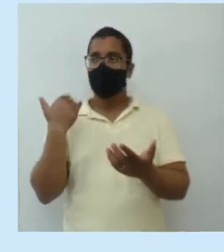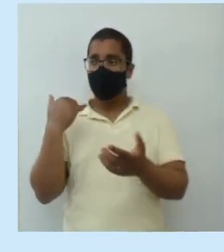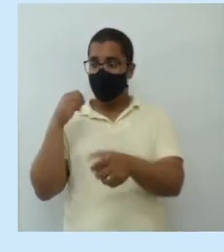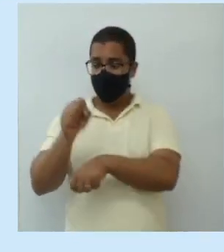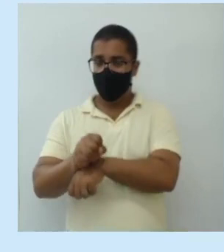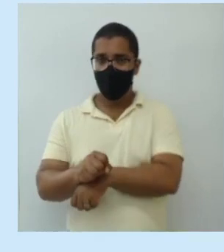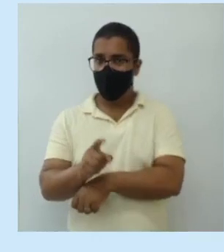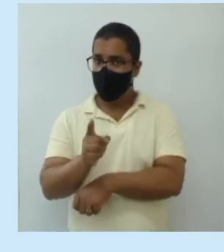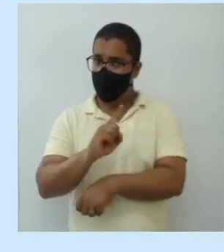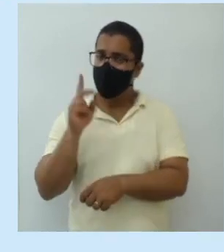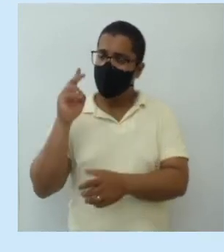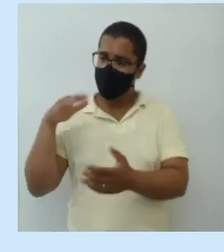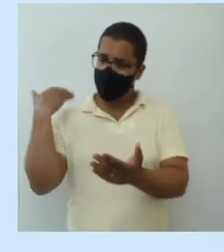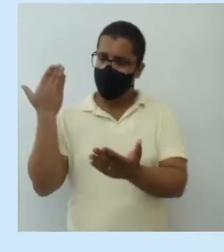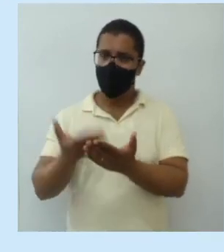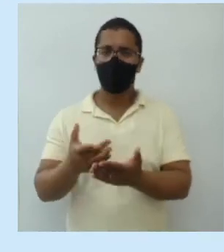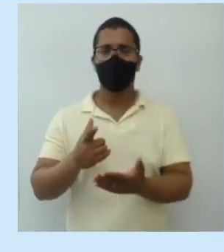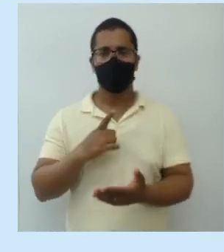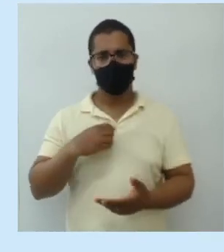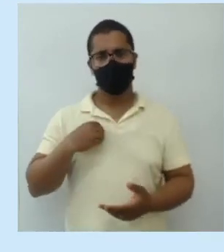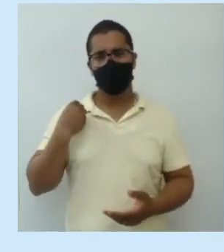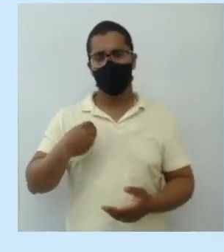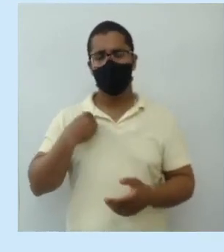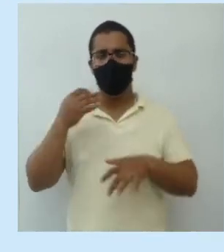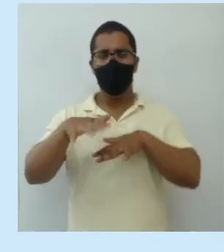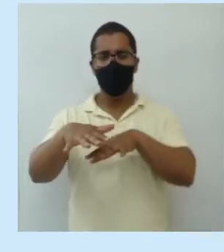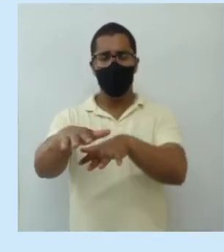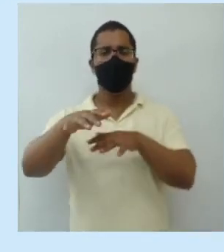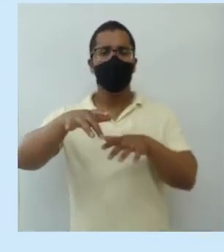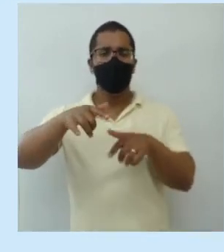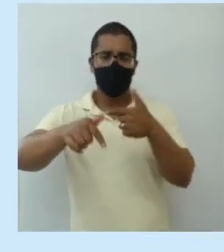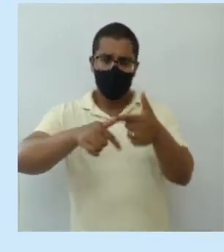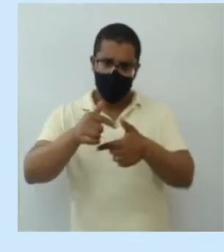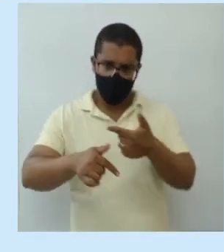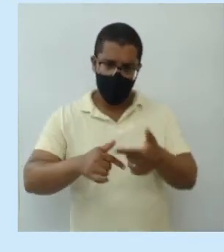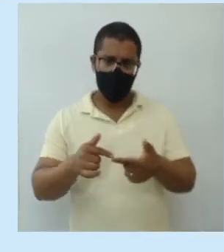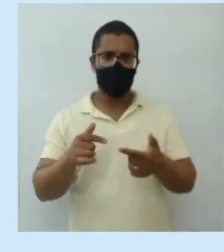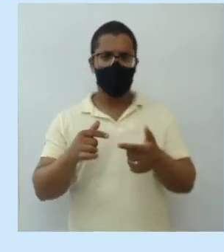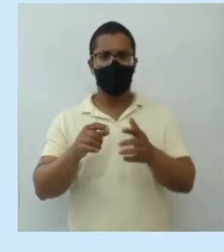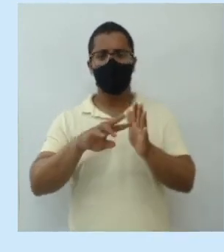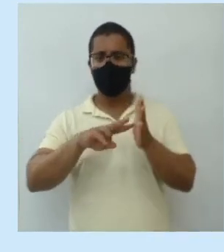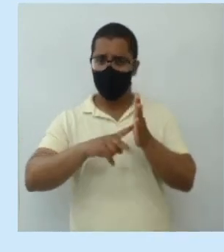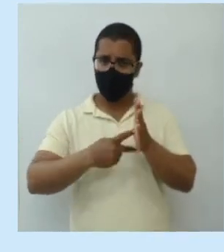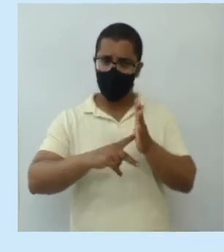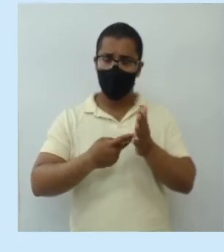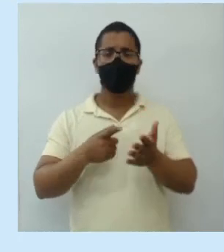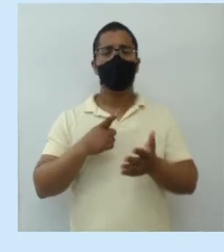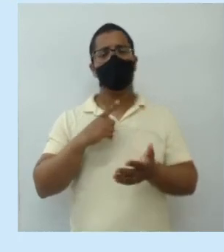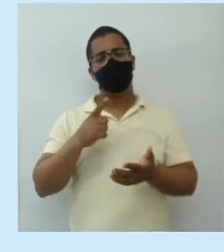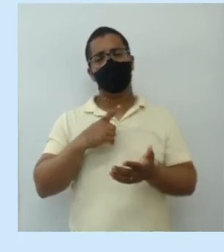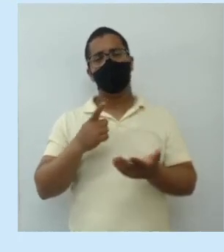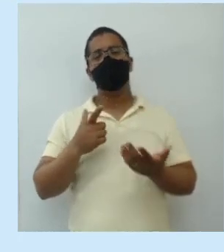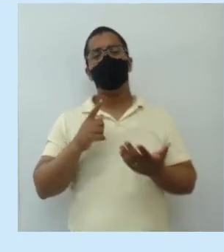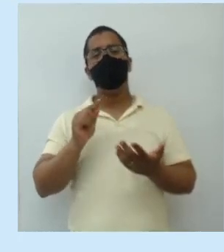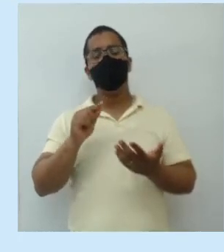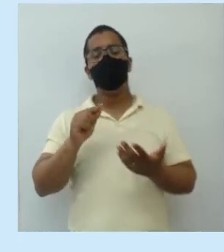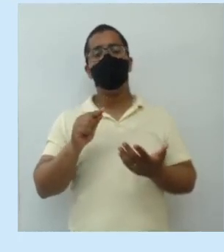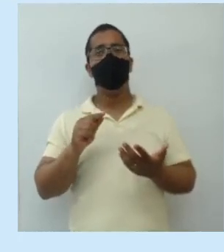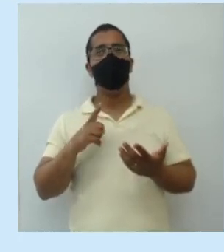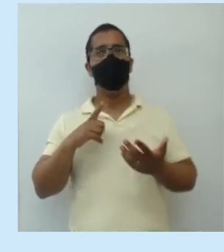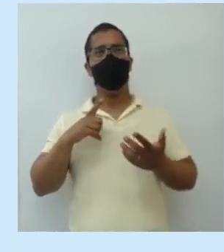deixaram de ser atuais, certo? Que é o movimento operário, né, o movimento sindical. Então, mesmo com